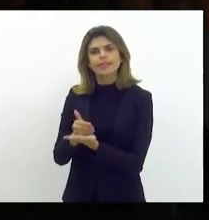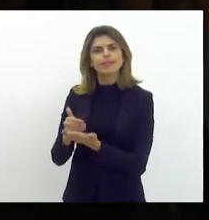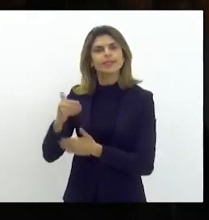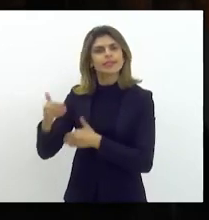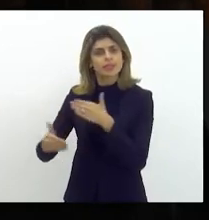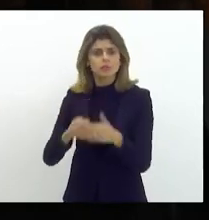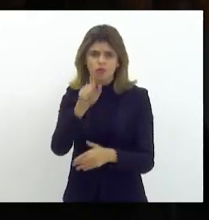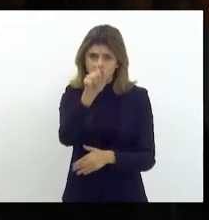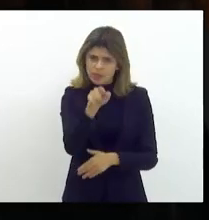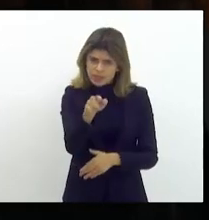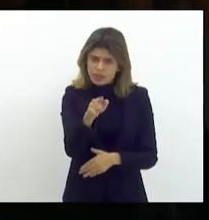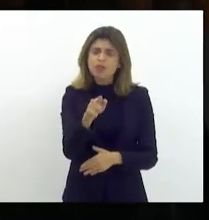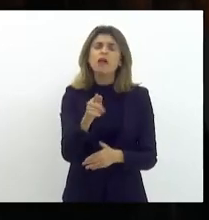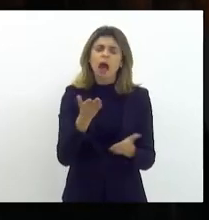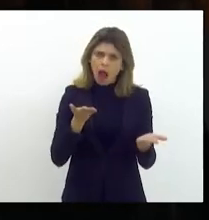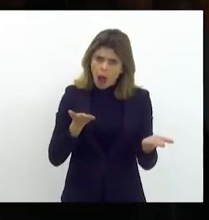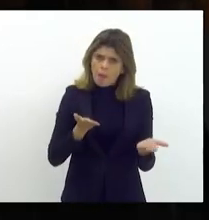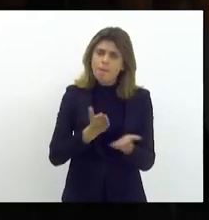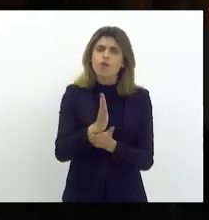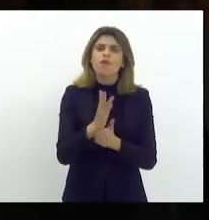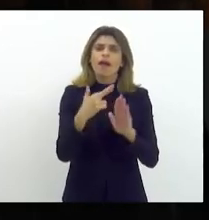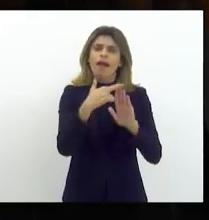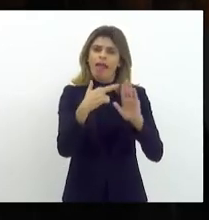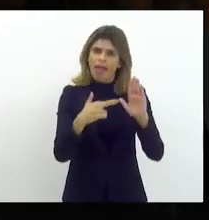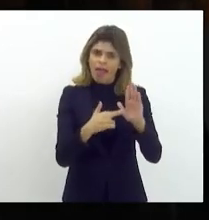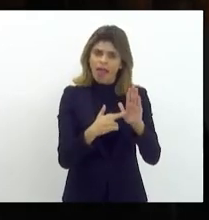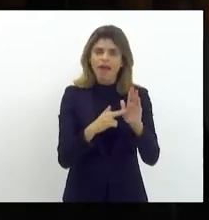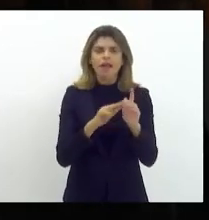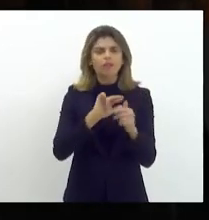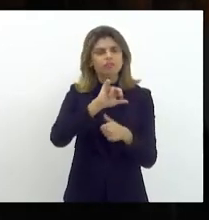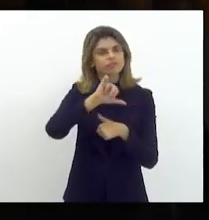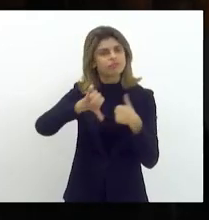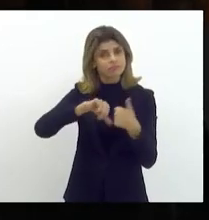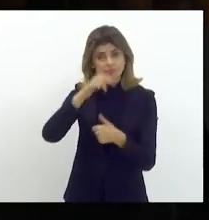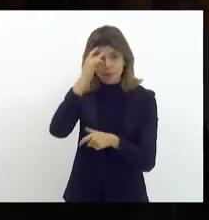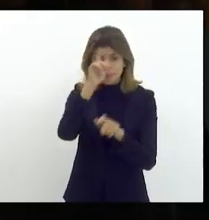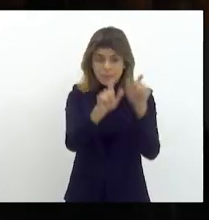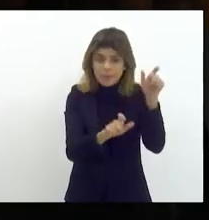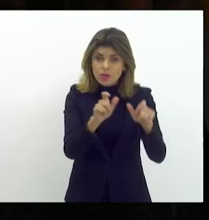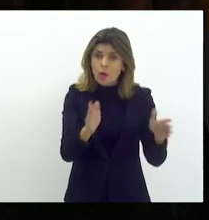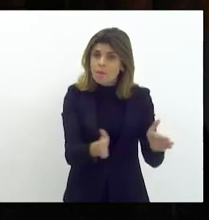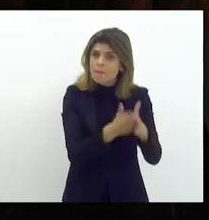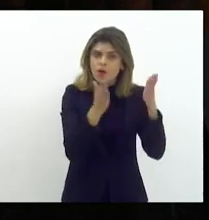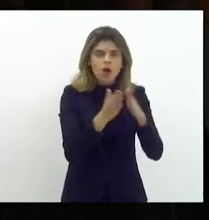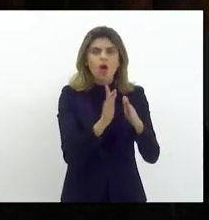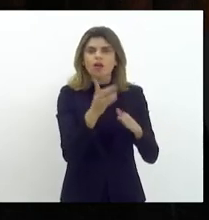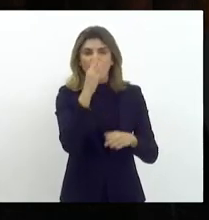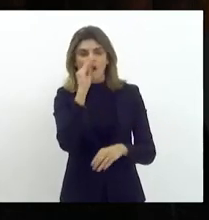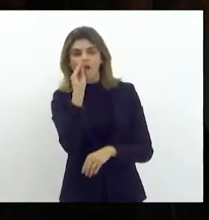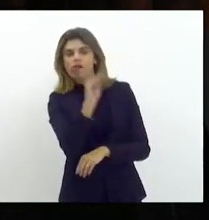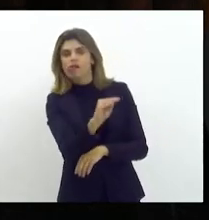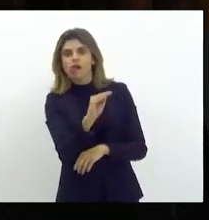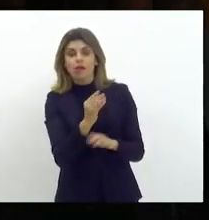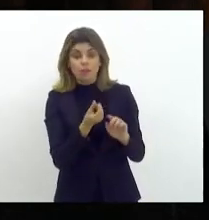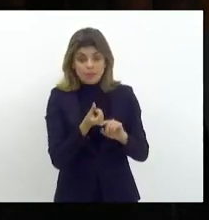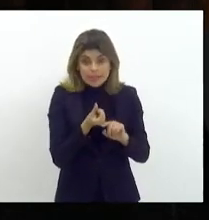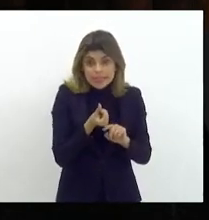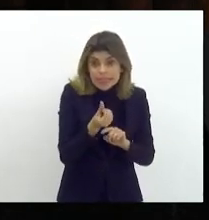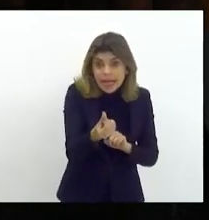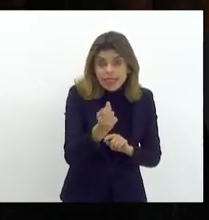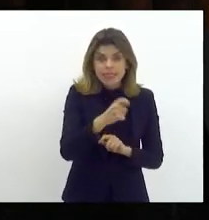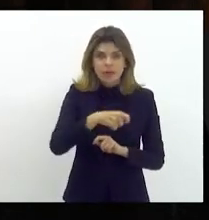vossa excelência aprovou uma regra de transição que permite que o cidadão menos favorecido não fique desamparado nos próximos seis meses